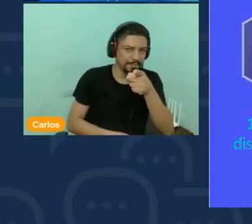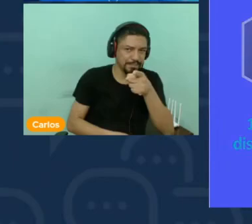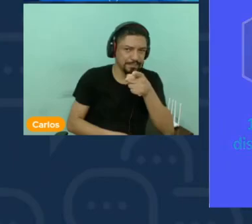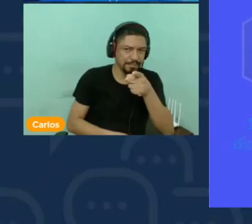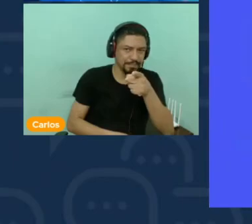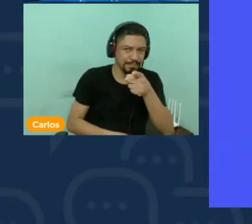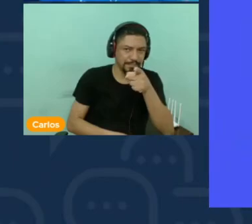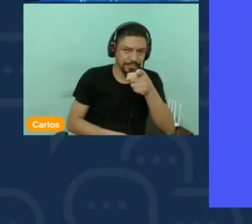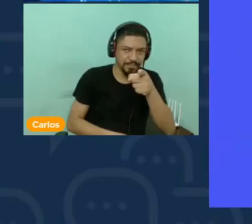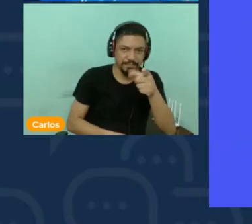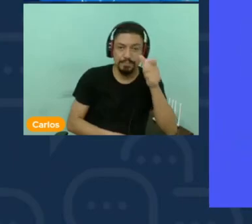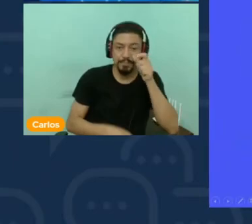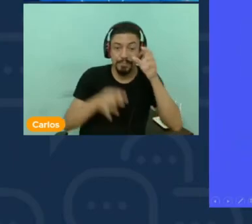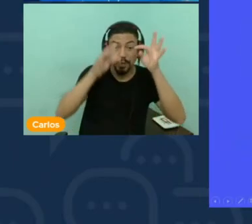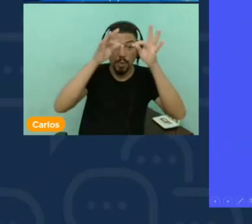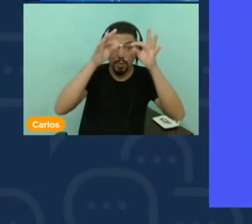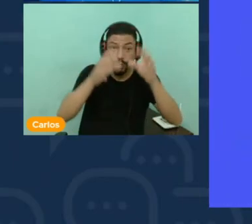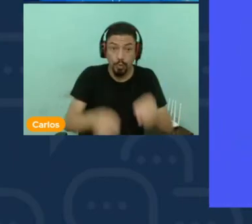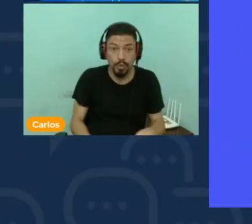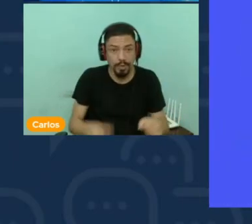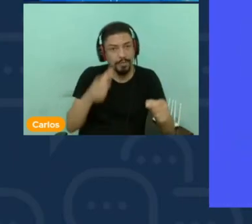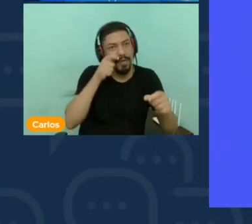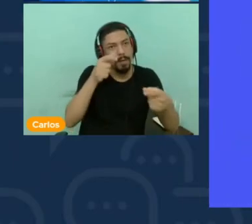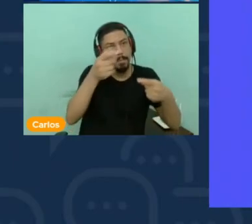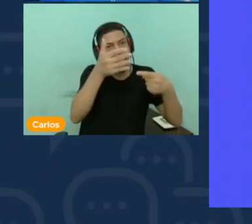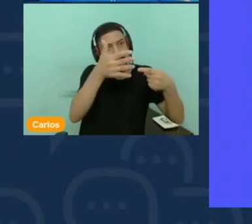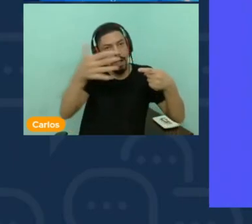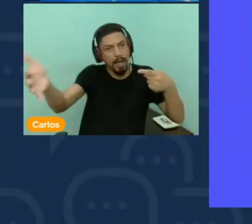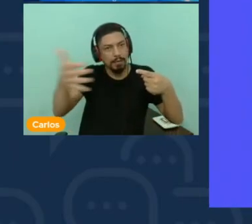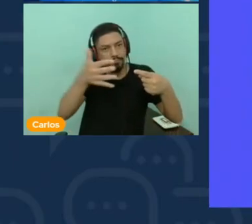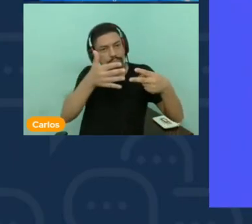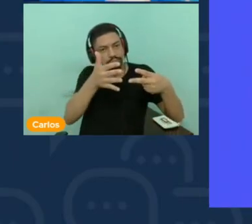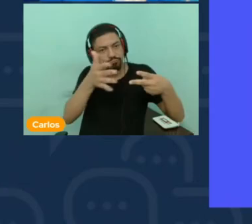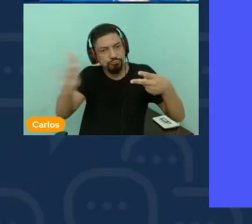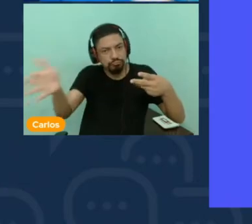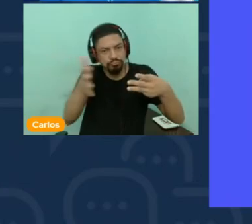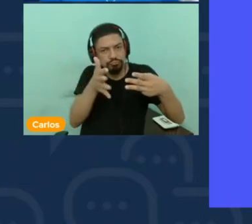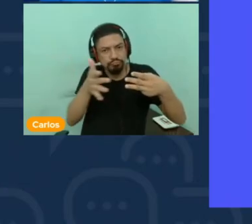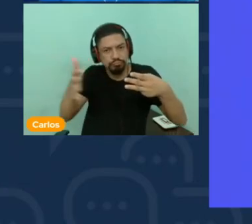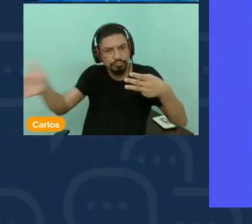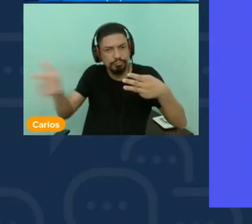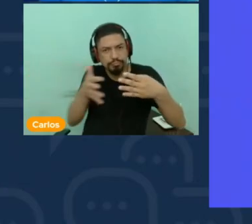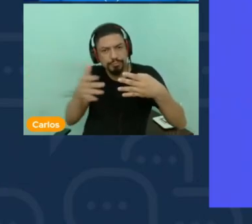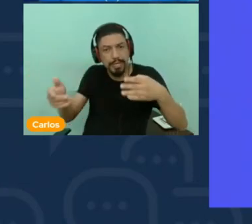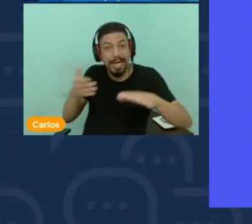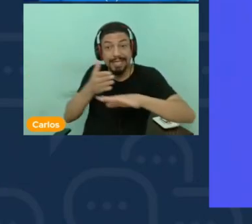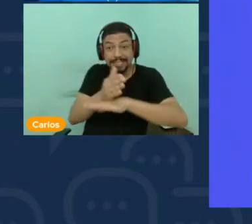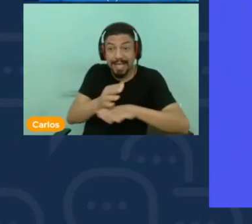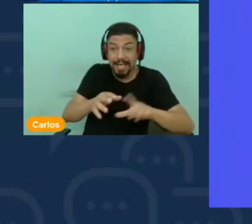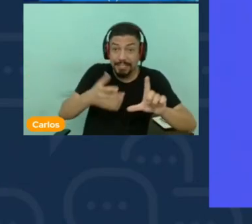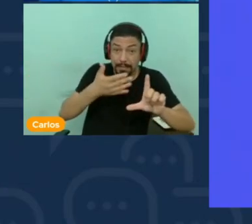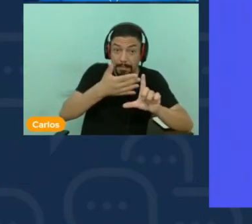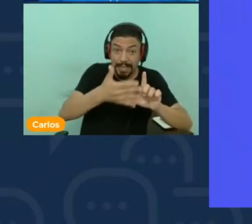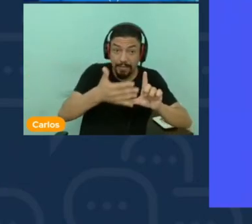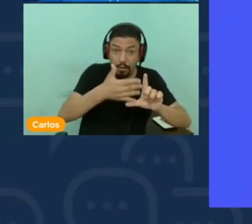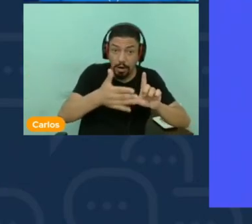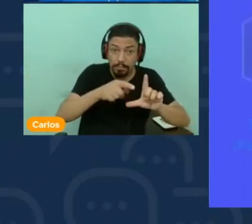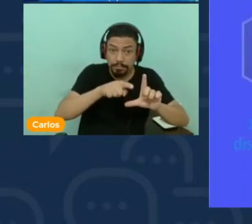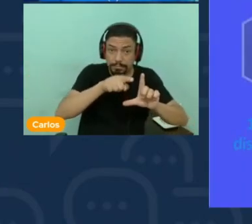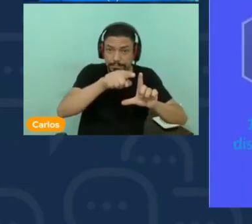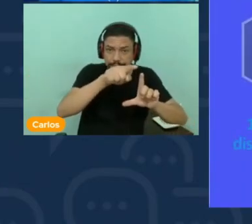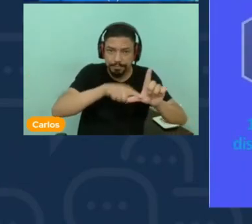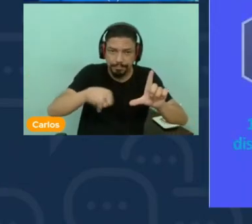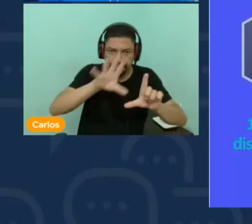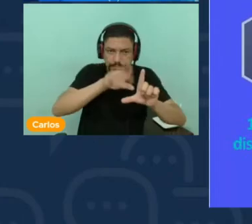Que eu já, são essas 6 etapas, beleza? Entra lá na plataforma, complete as 6 etapas. Então, esse